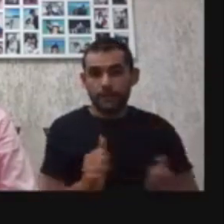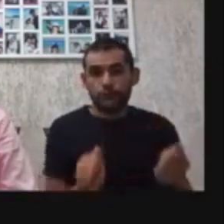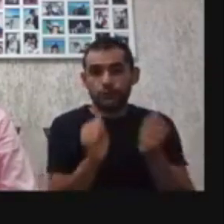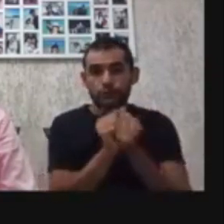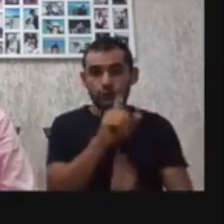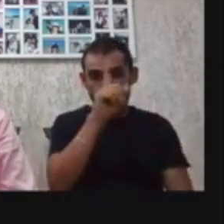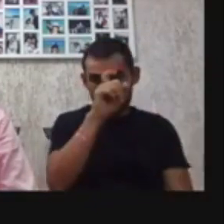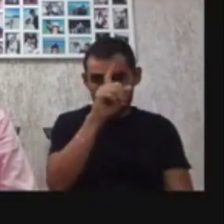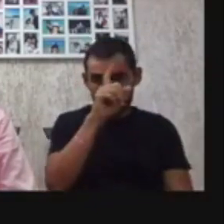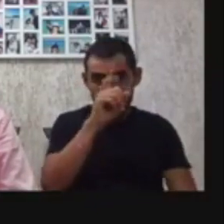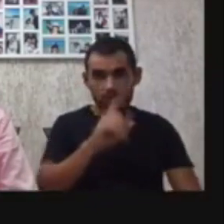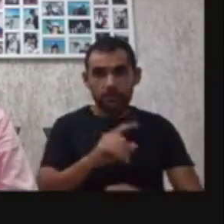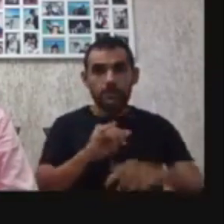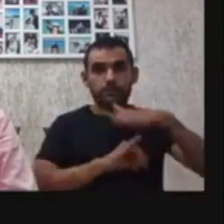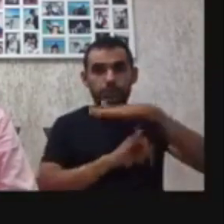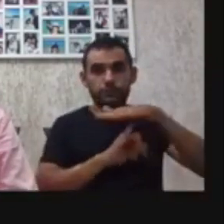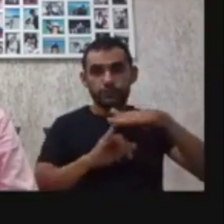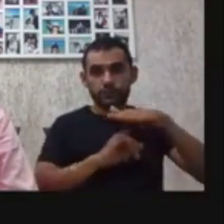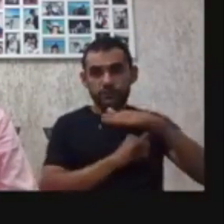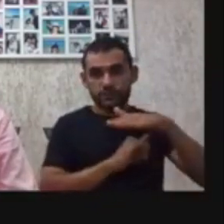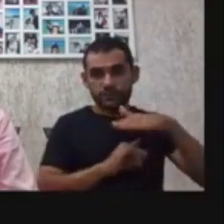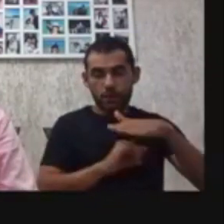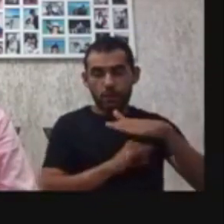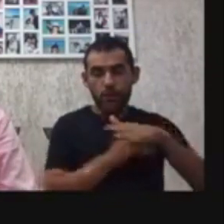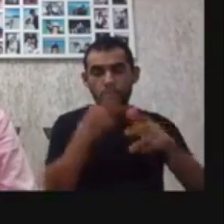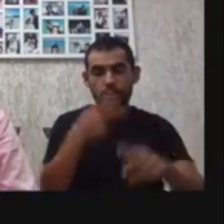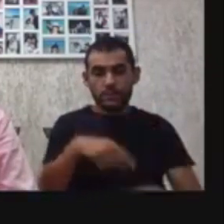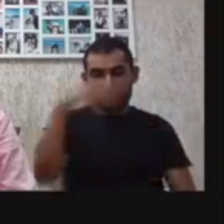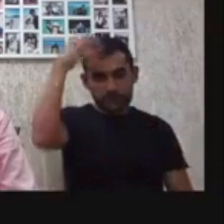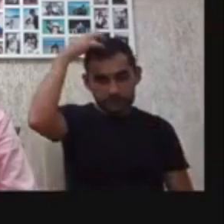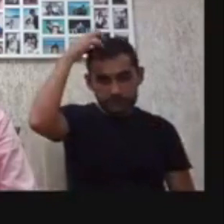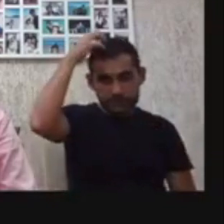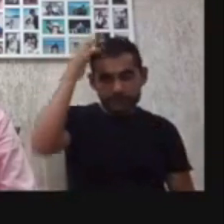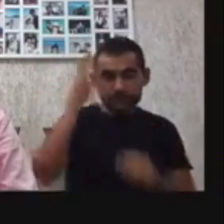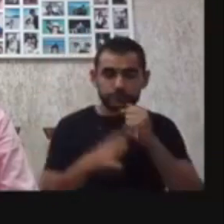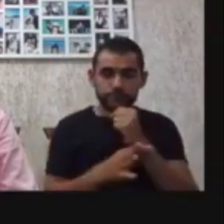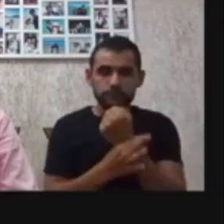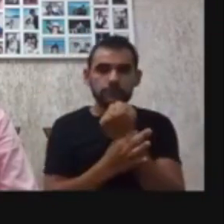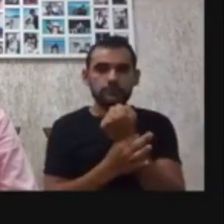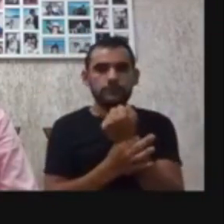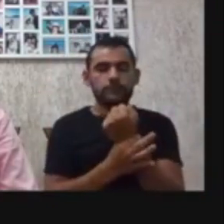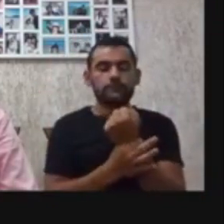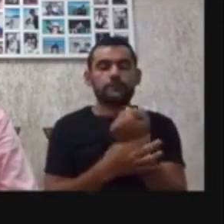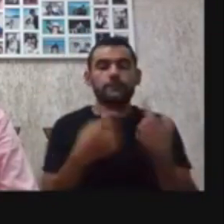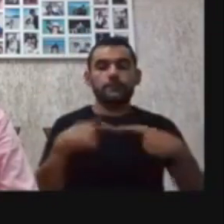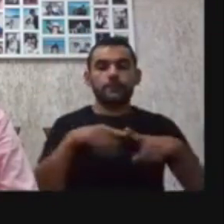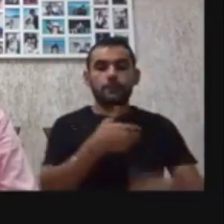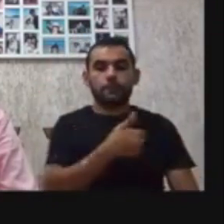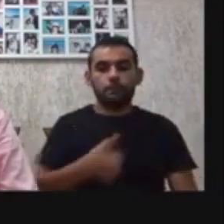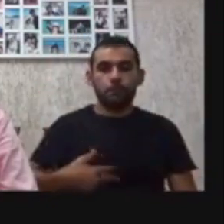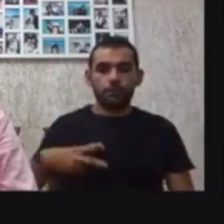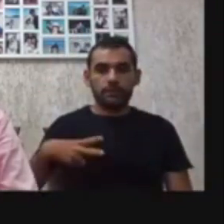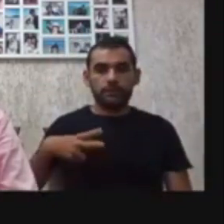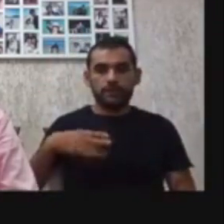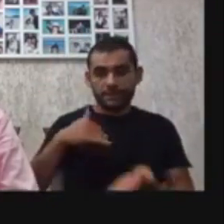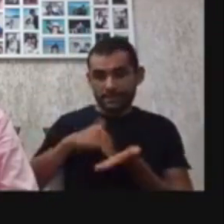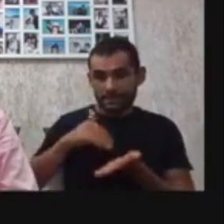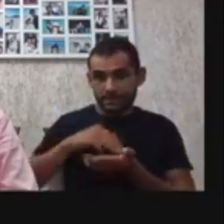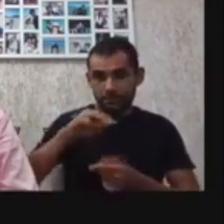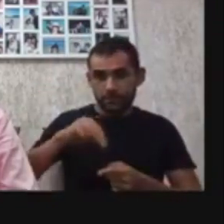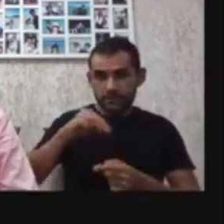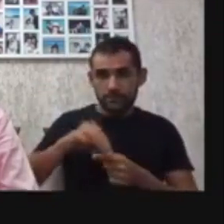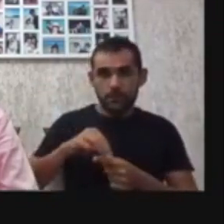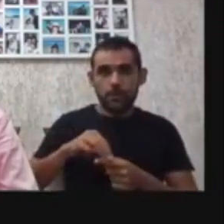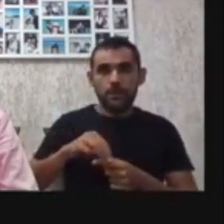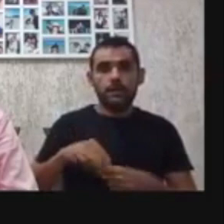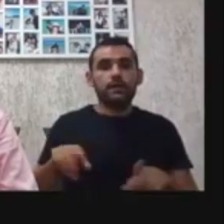e instituições filantrópicas da cidade, fortalecendo a parceria público-privada entre a Secretaria Municipal